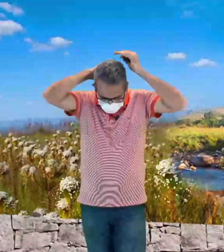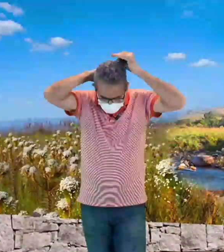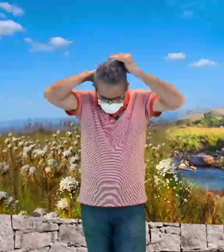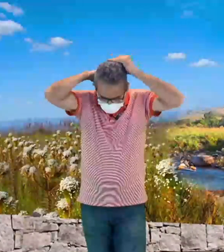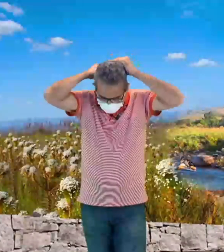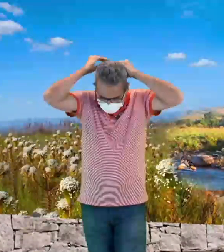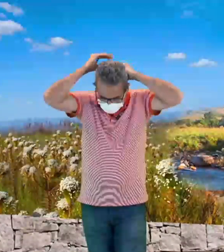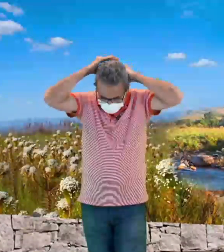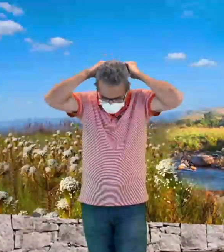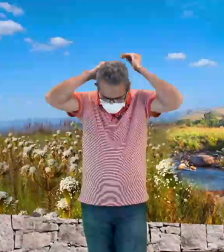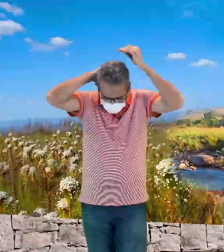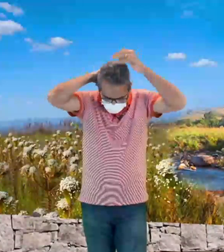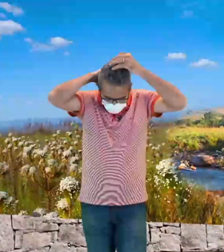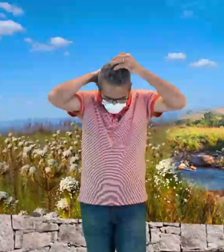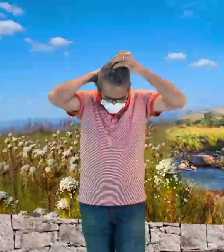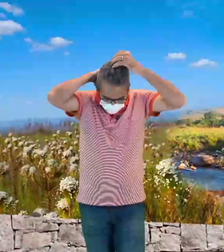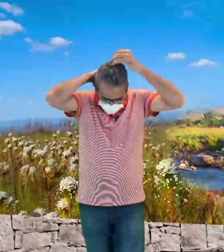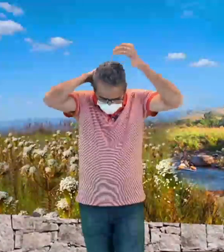Está na Netflix.